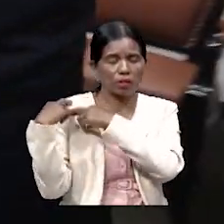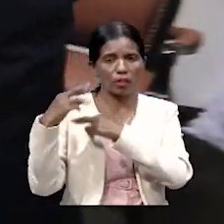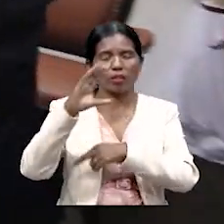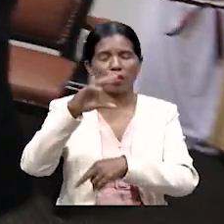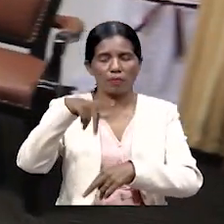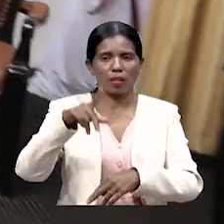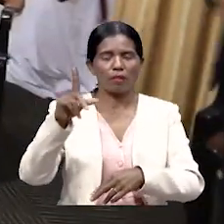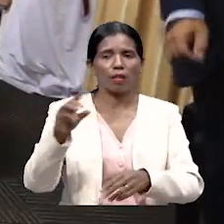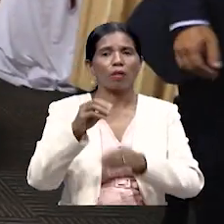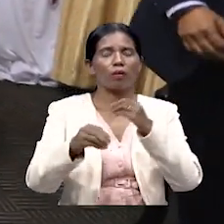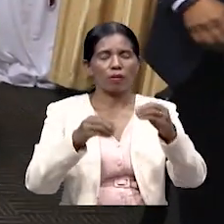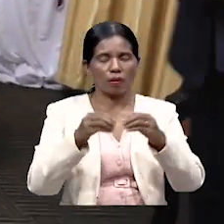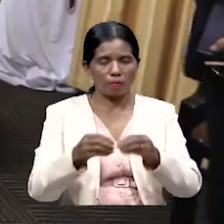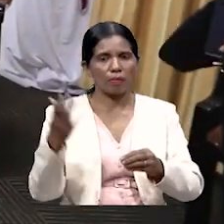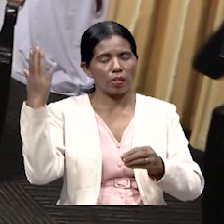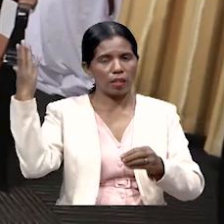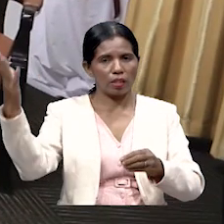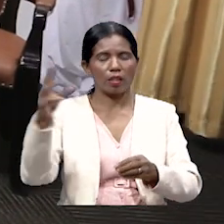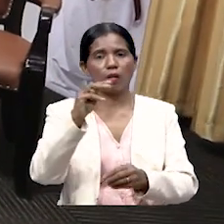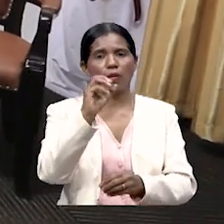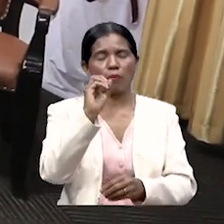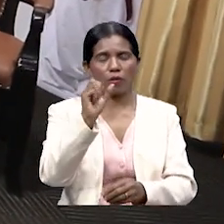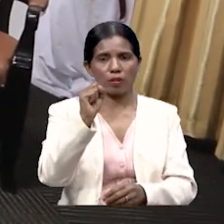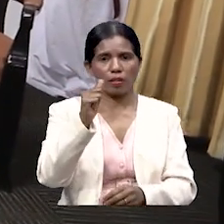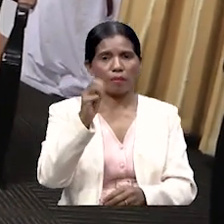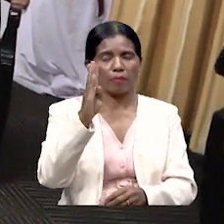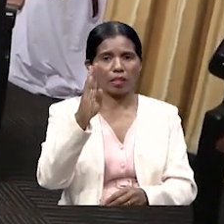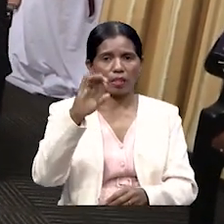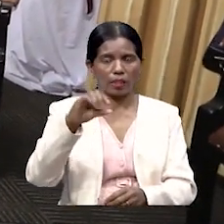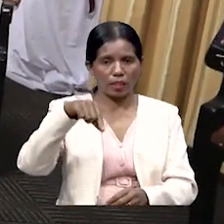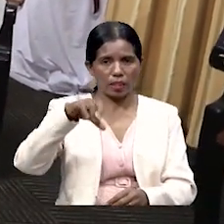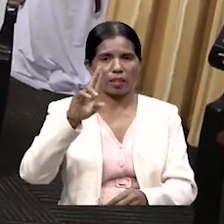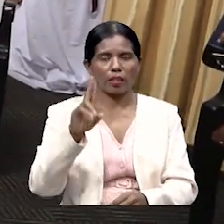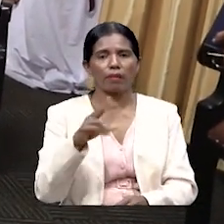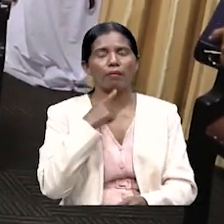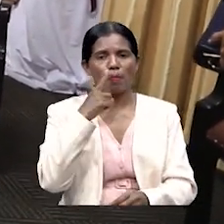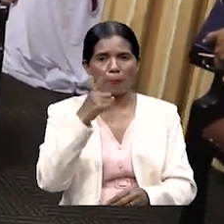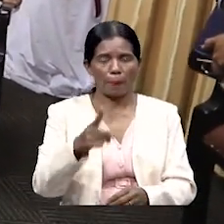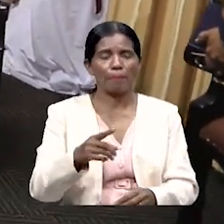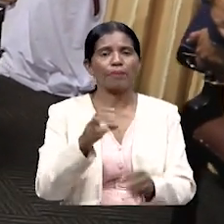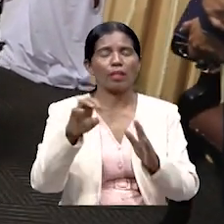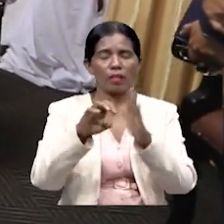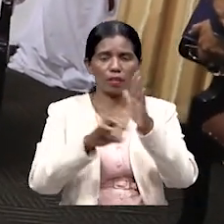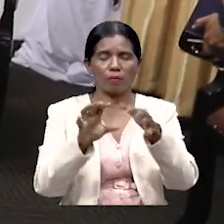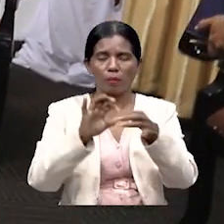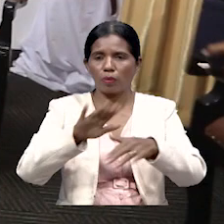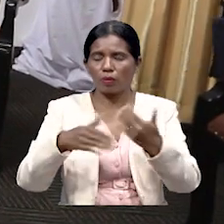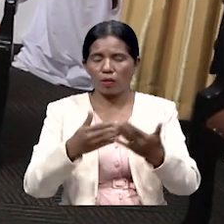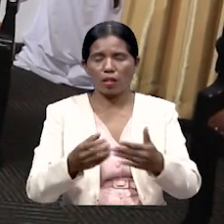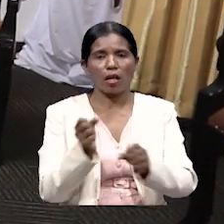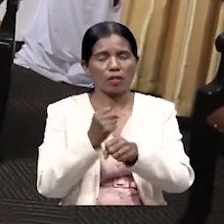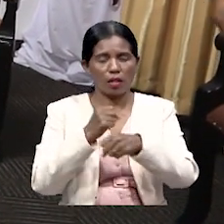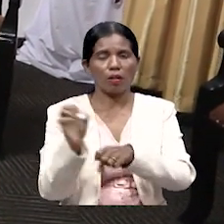conflito iha Cabo Delgado, Moçambique. Zacarias ateten, mas que Estado membro hotu esforço ato halo recuperação